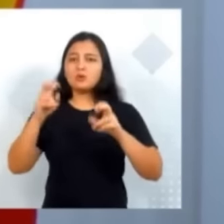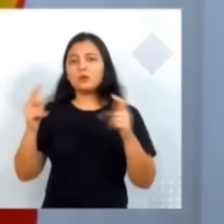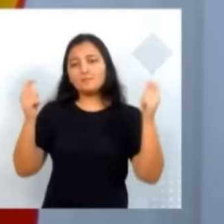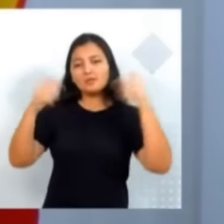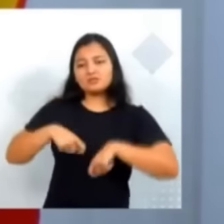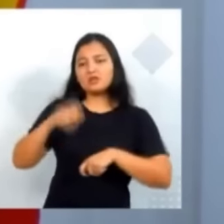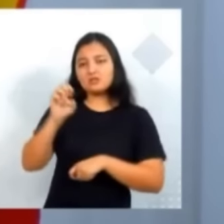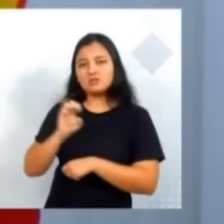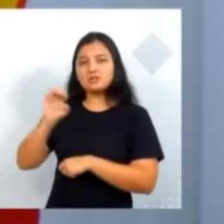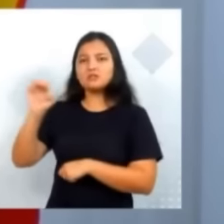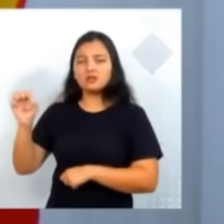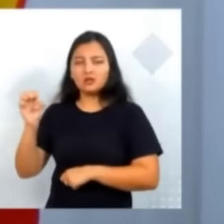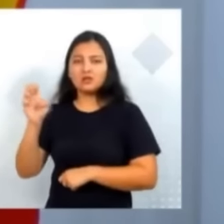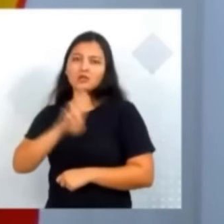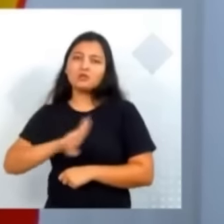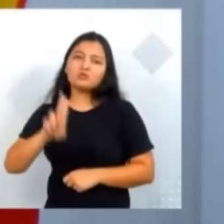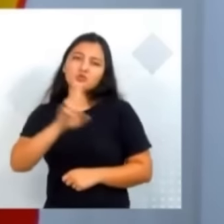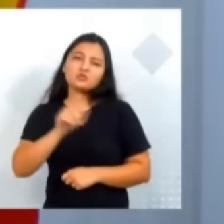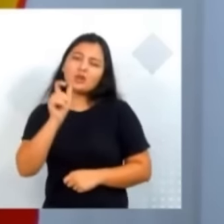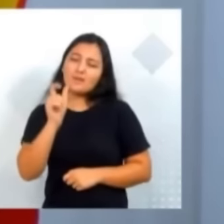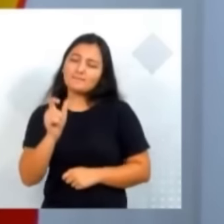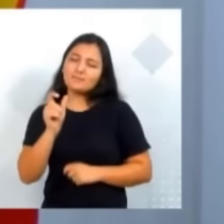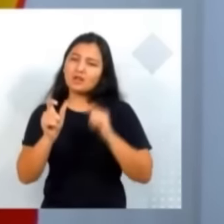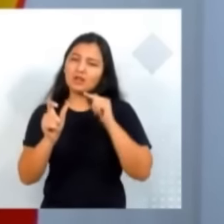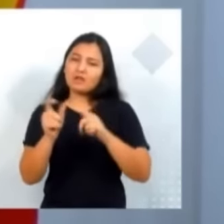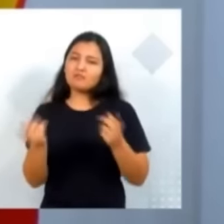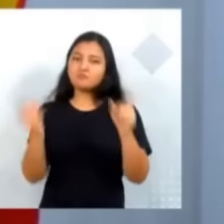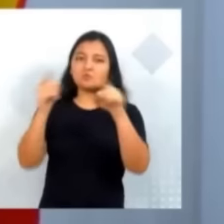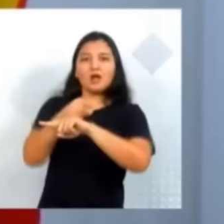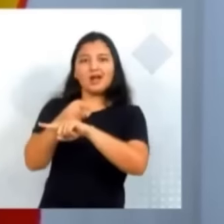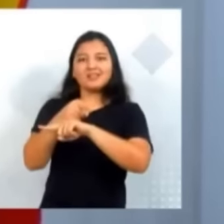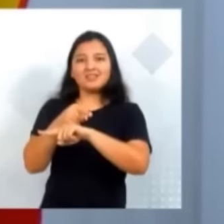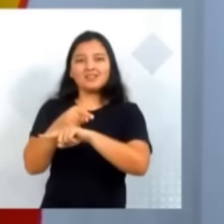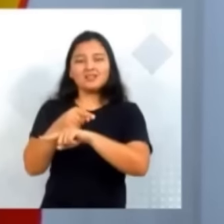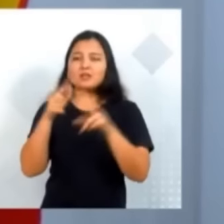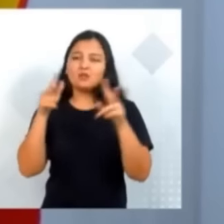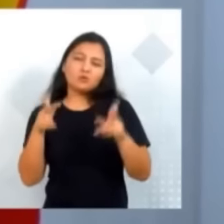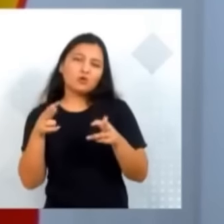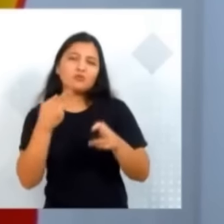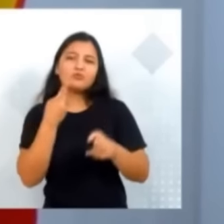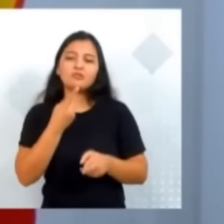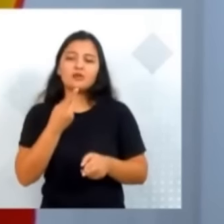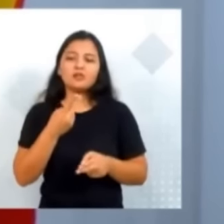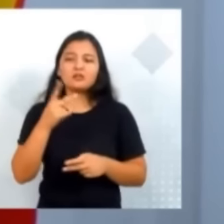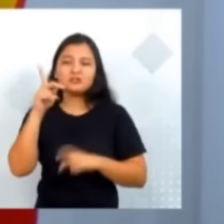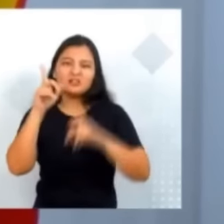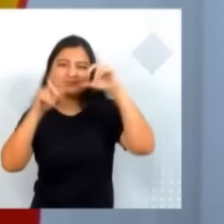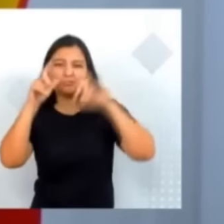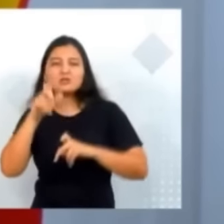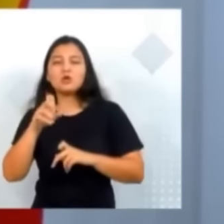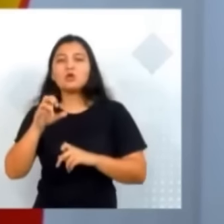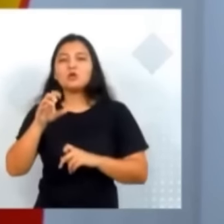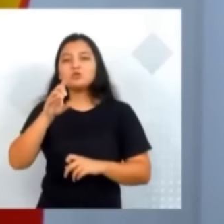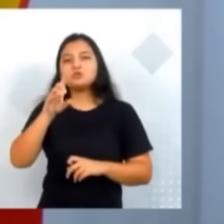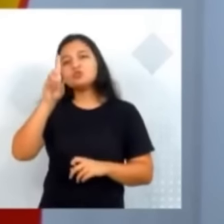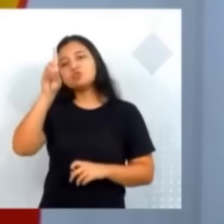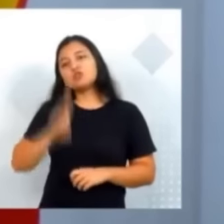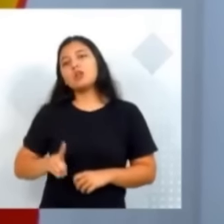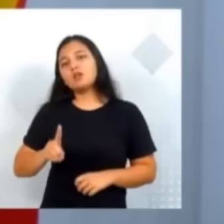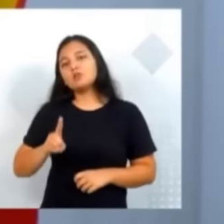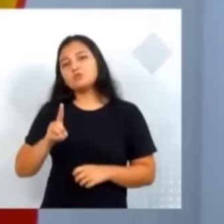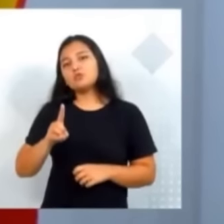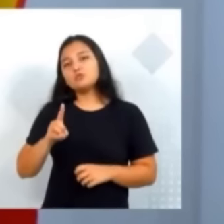da esquerda de usar as palavras ao seu avesso. Assim como fazem, por exemplo, com a expressão direitos reprodutivos, que na